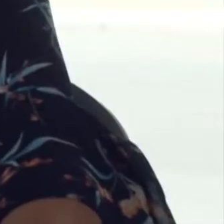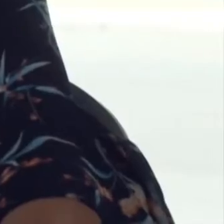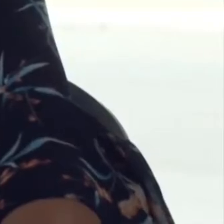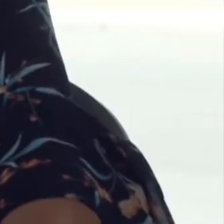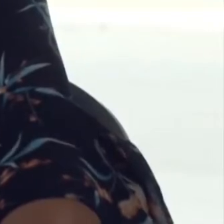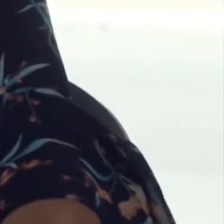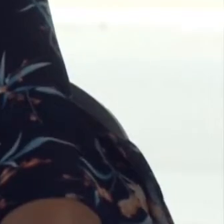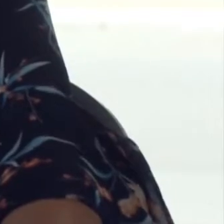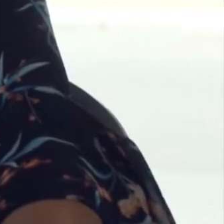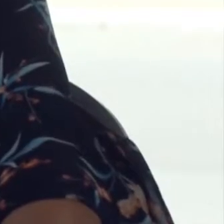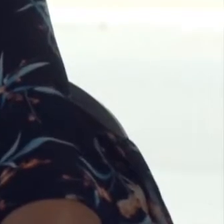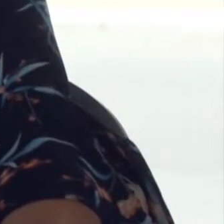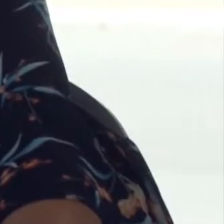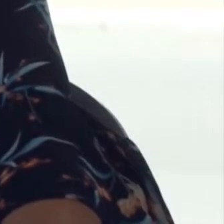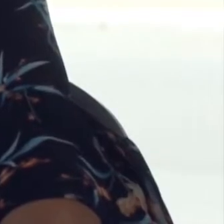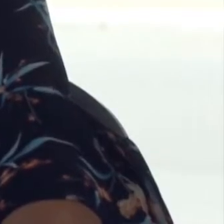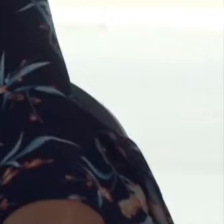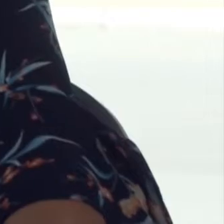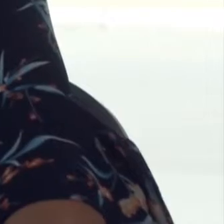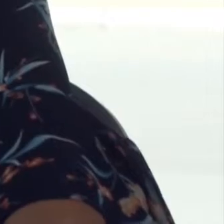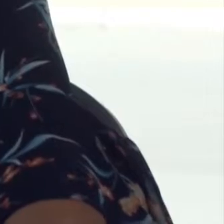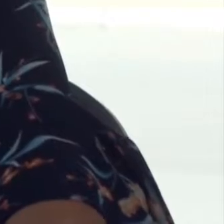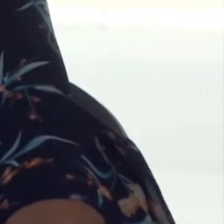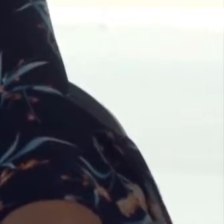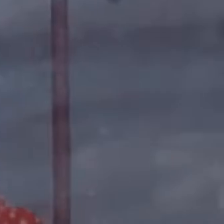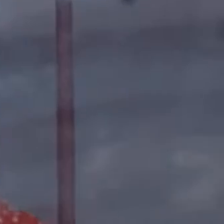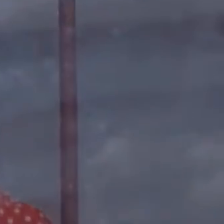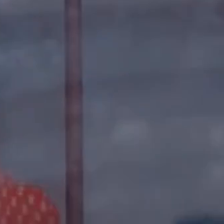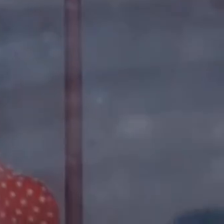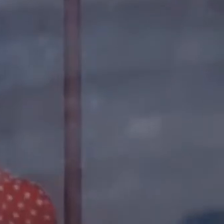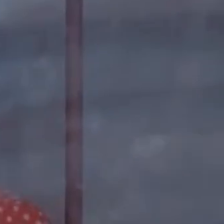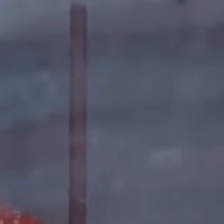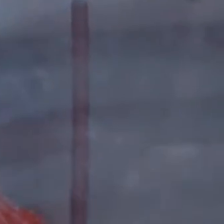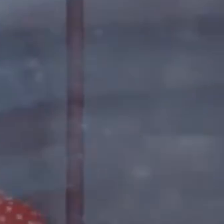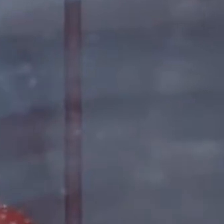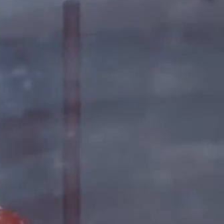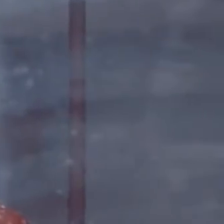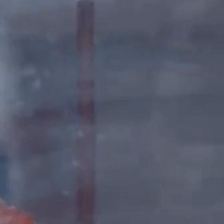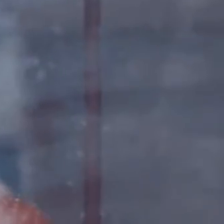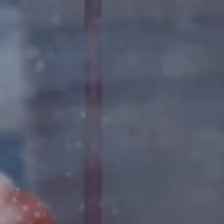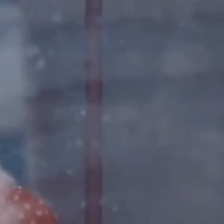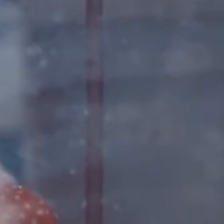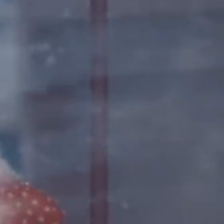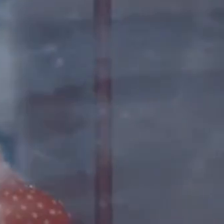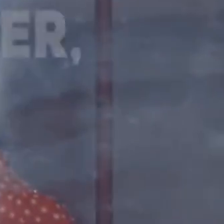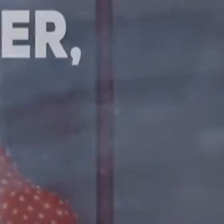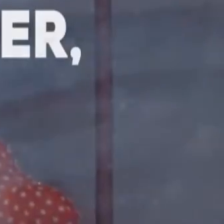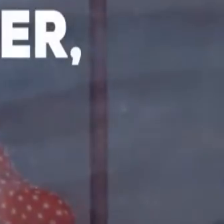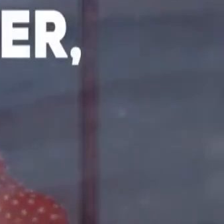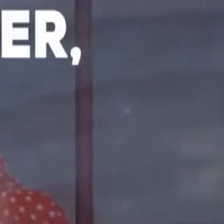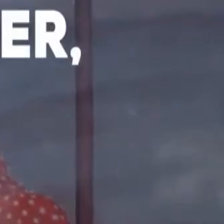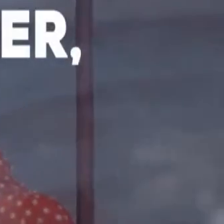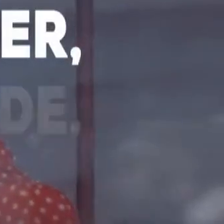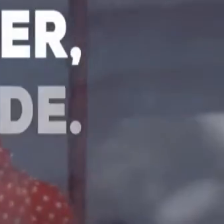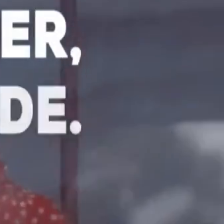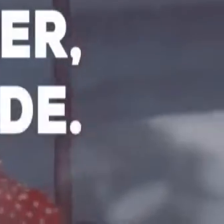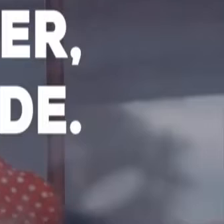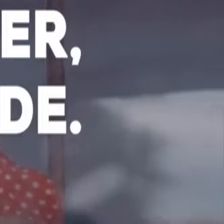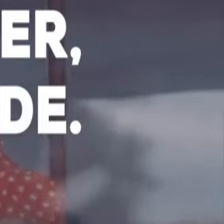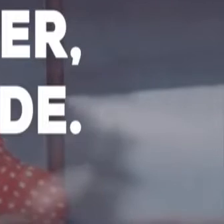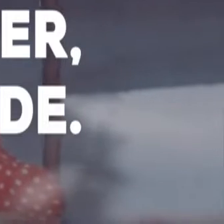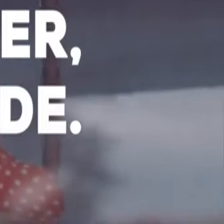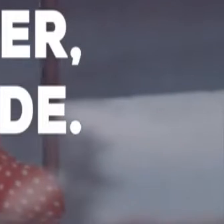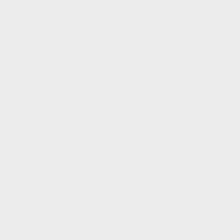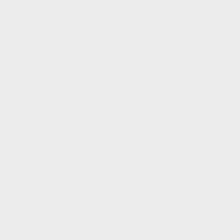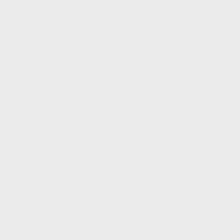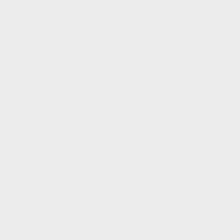Eu sou uma mulher de atitude. Por isso hoje estou aqui. Lembre-se, a diferença entre sonhar e vencer está na